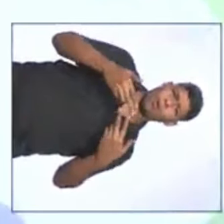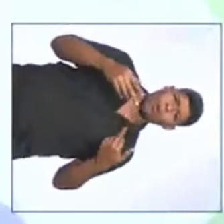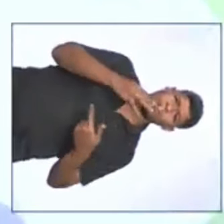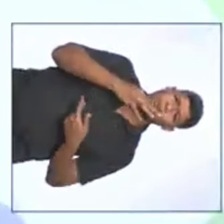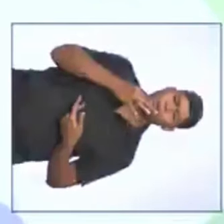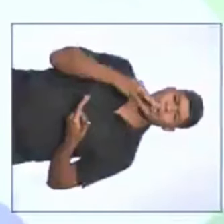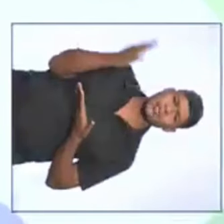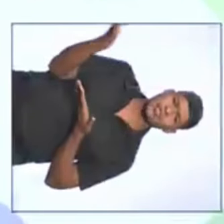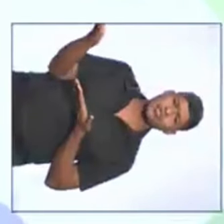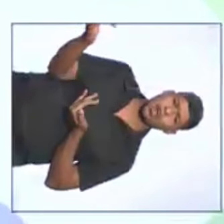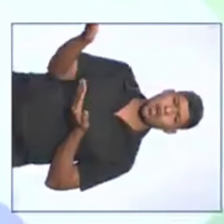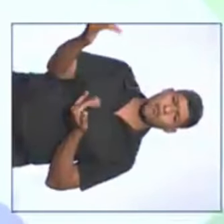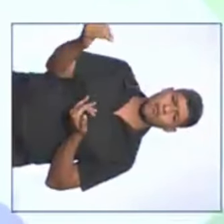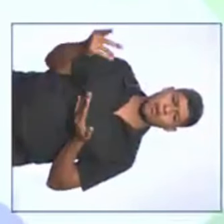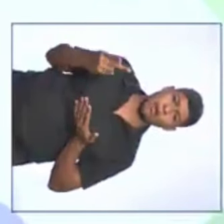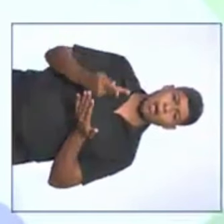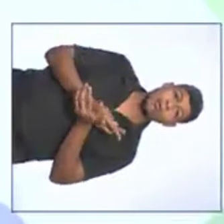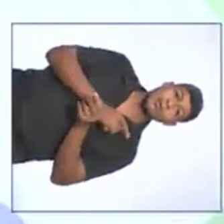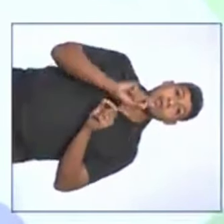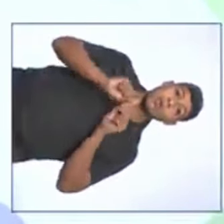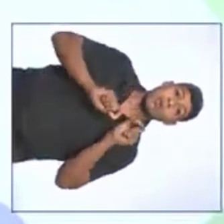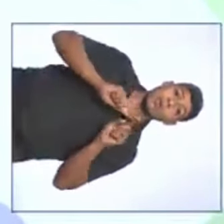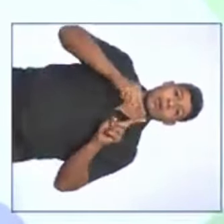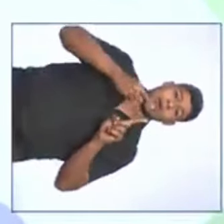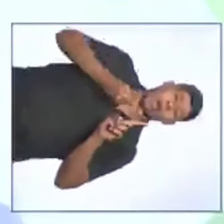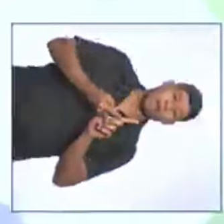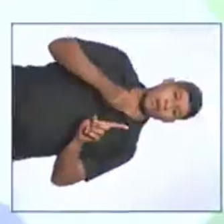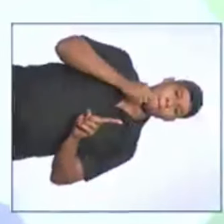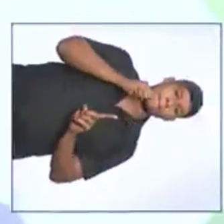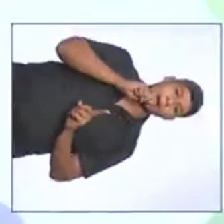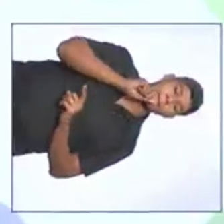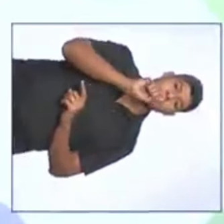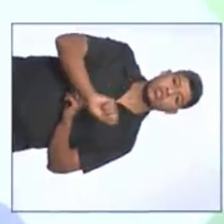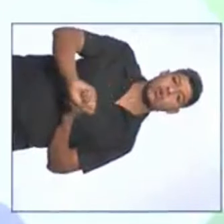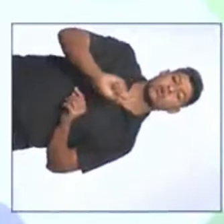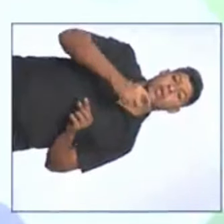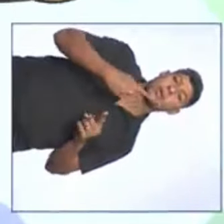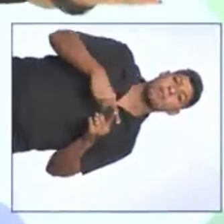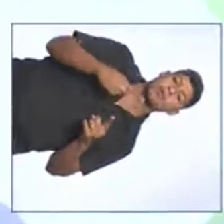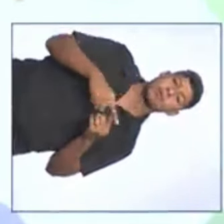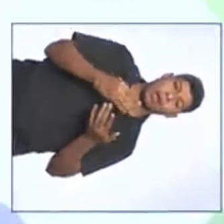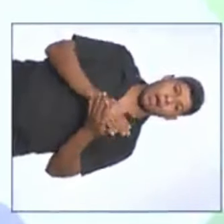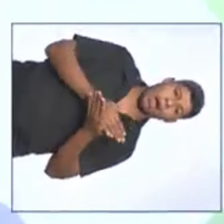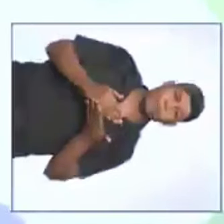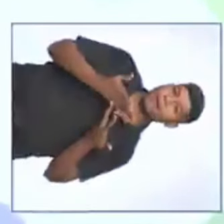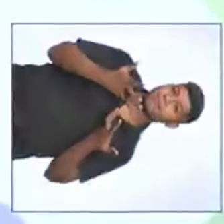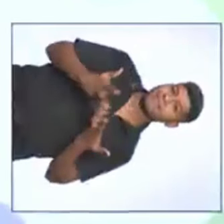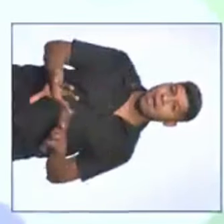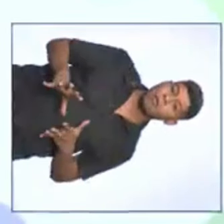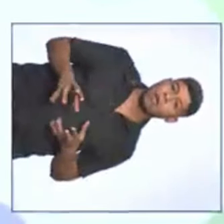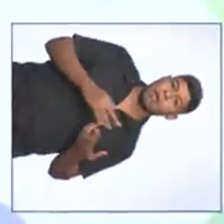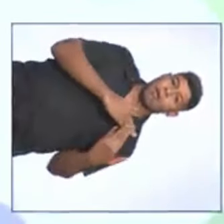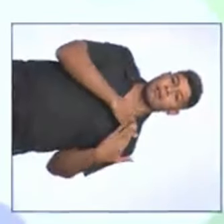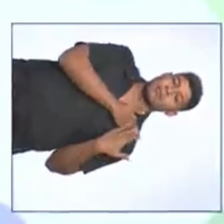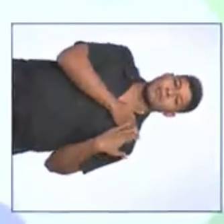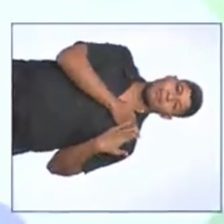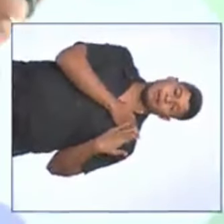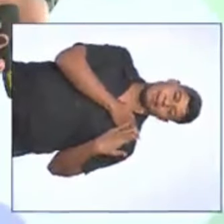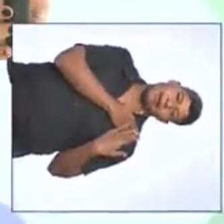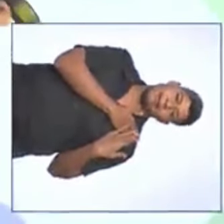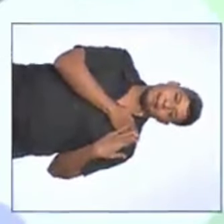de adolescentes que acabaram engravidando e acabaram se tornando bem solteiras porque alguém ali não quis assumir a responsabilidade,